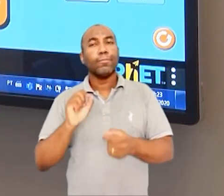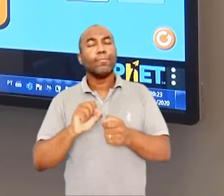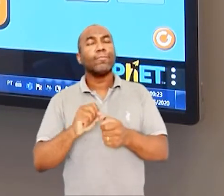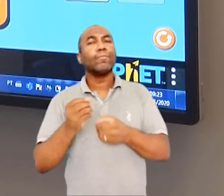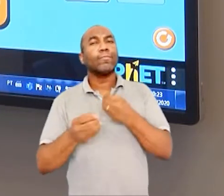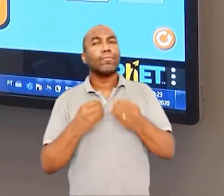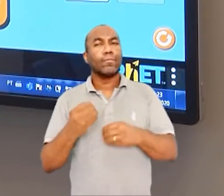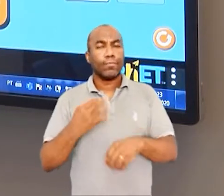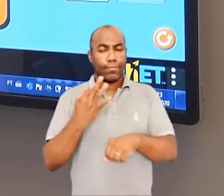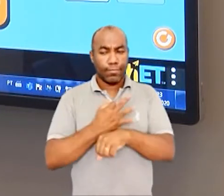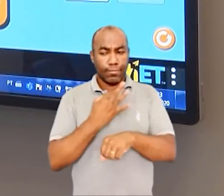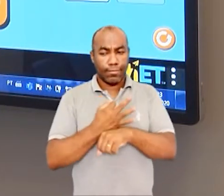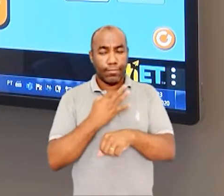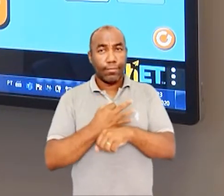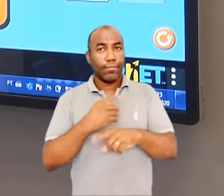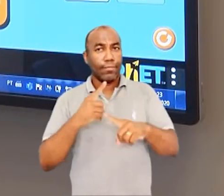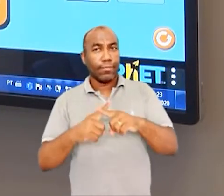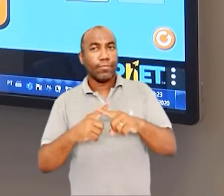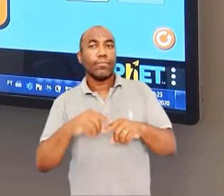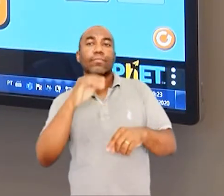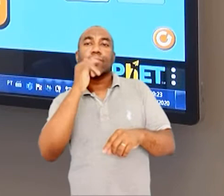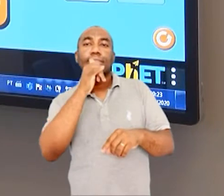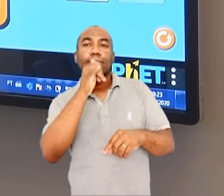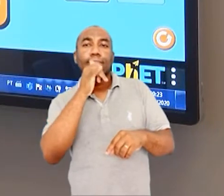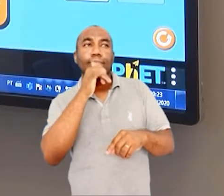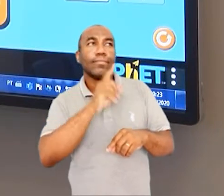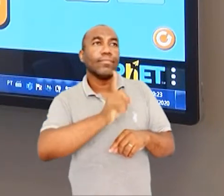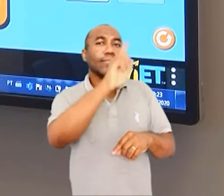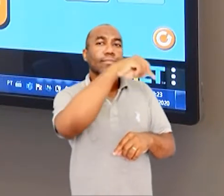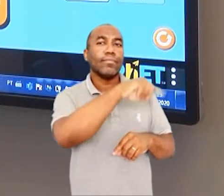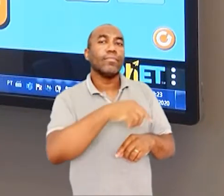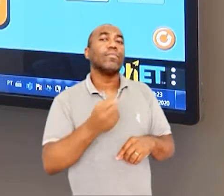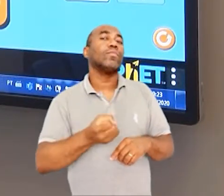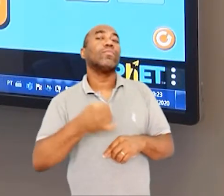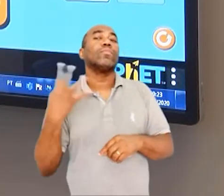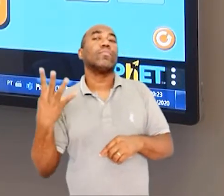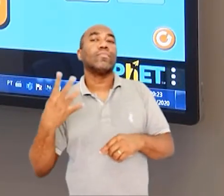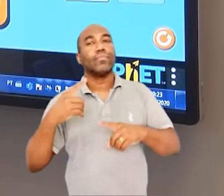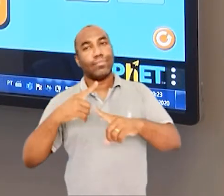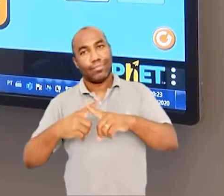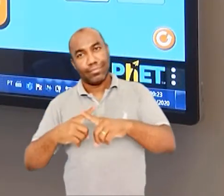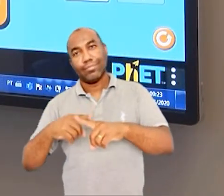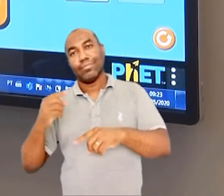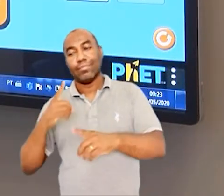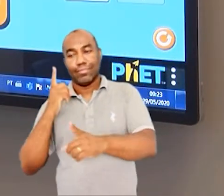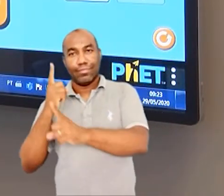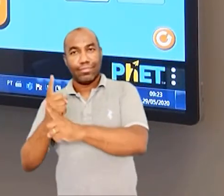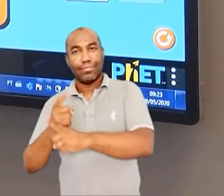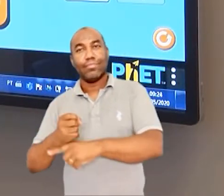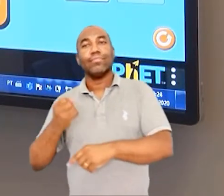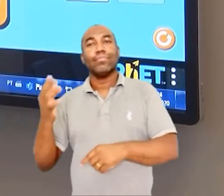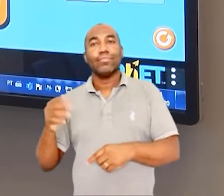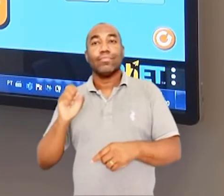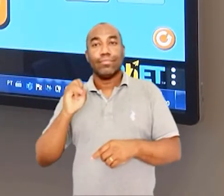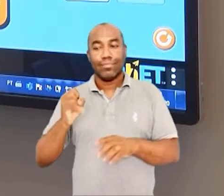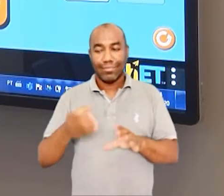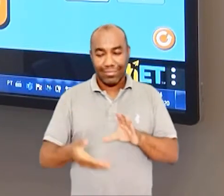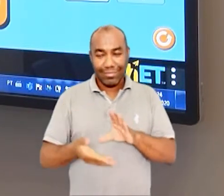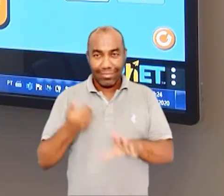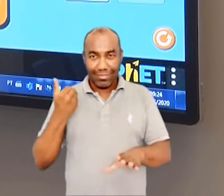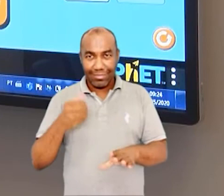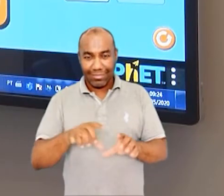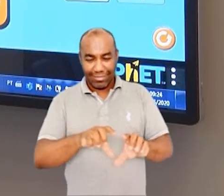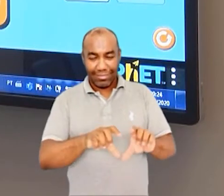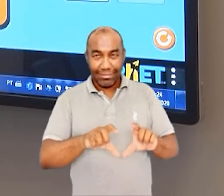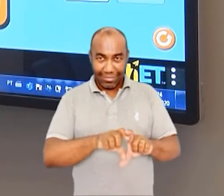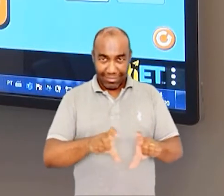resistência vezes a corrente elétrica. Se eu retirar esse resistor daqui, aí a intensidade de